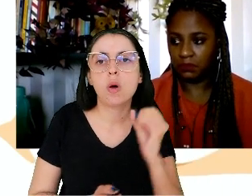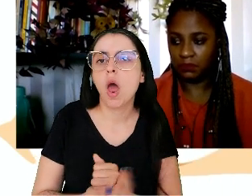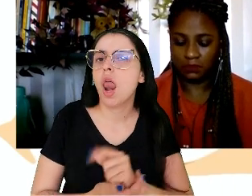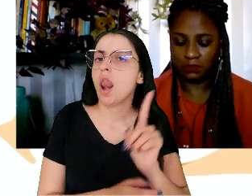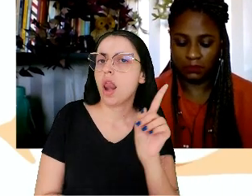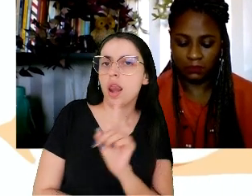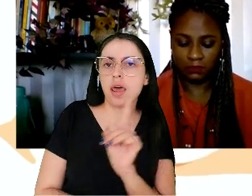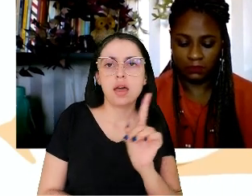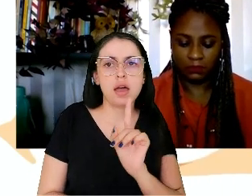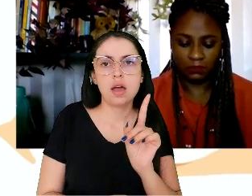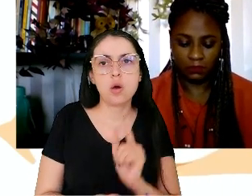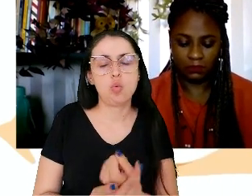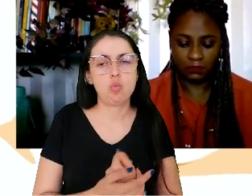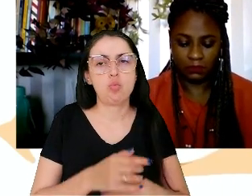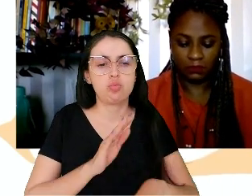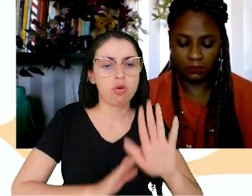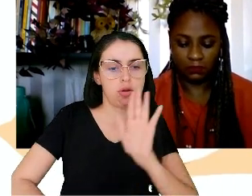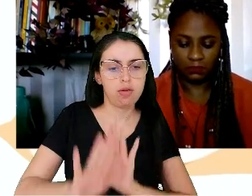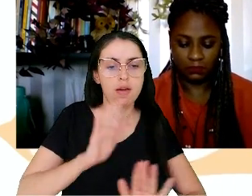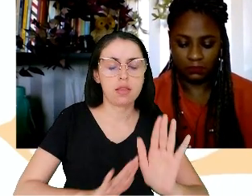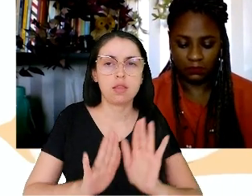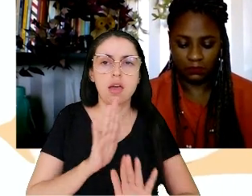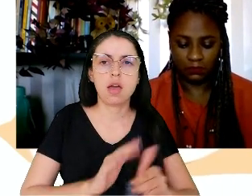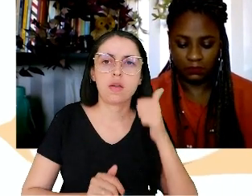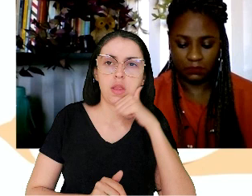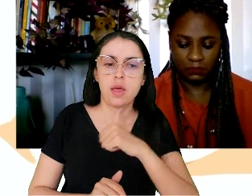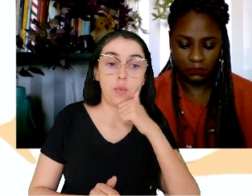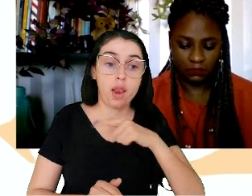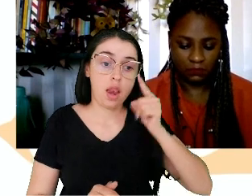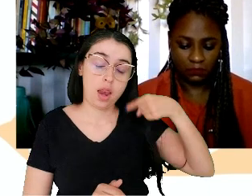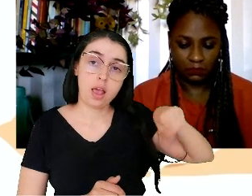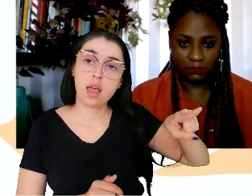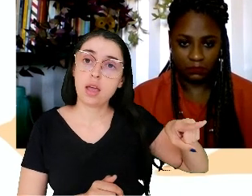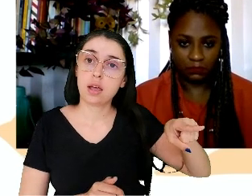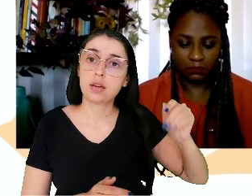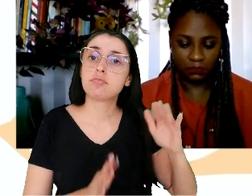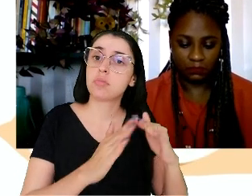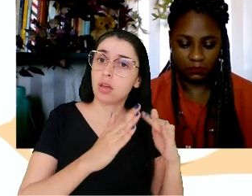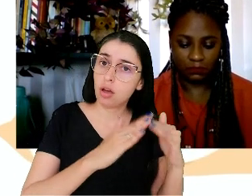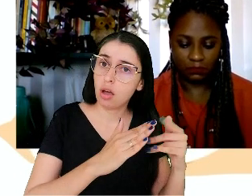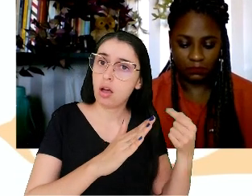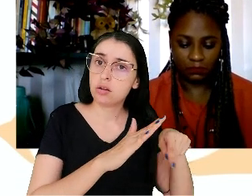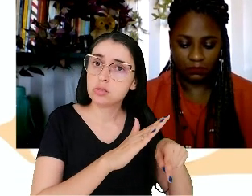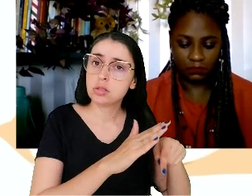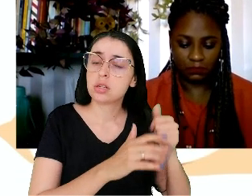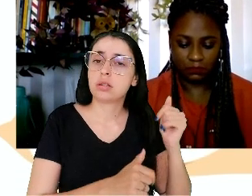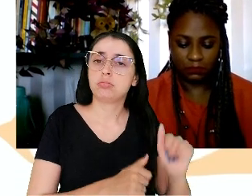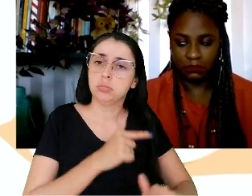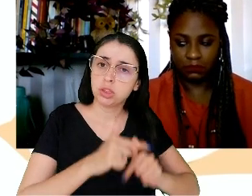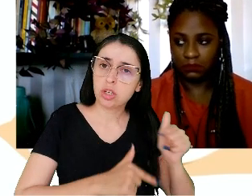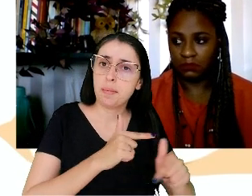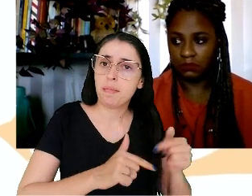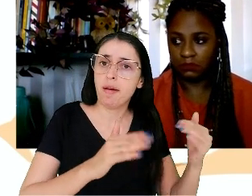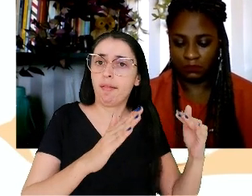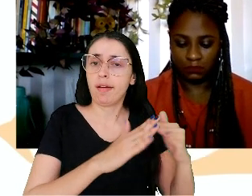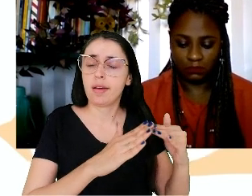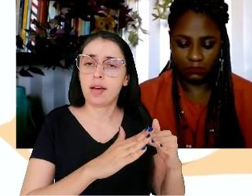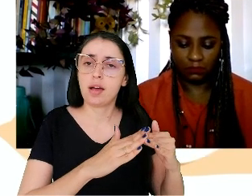não tratavam desses aspectos daquela mulher que fica em casa, que